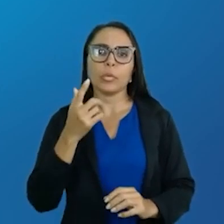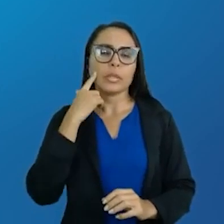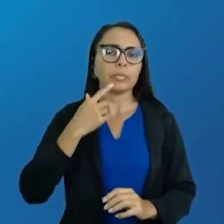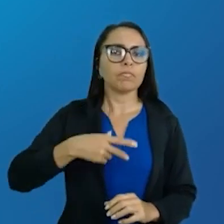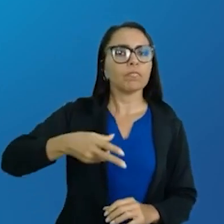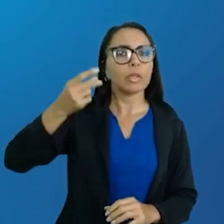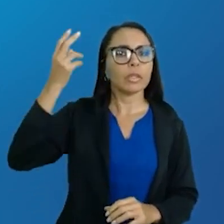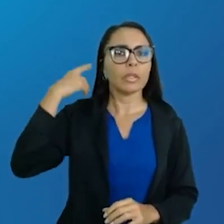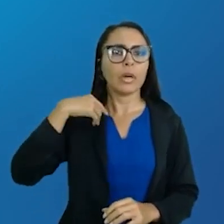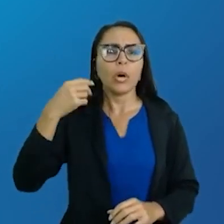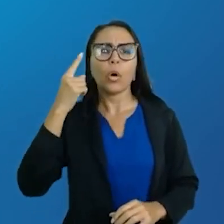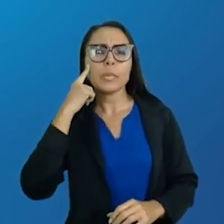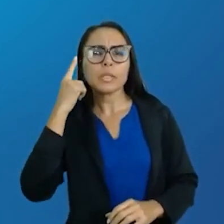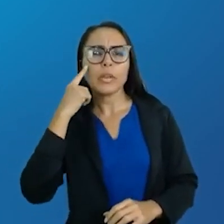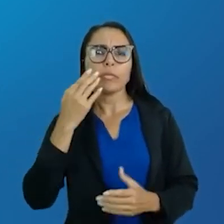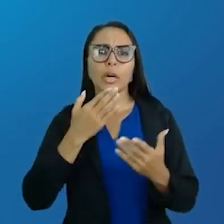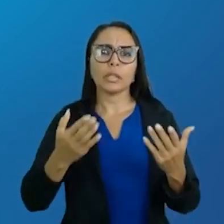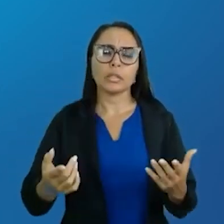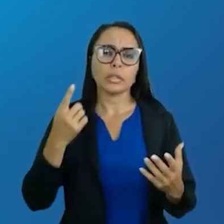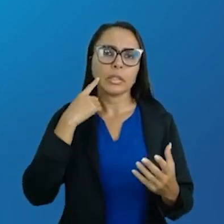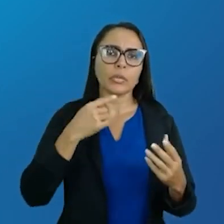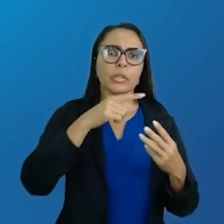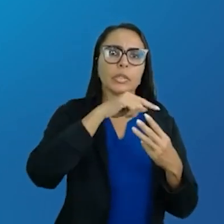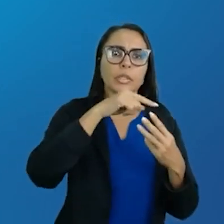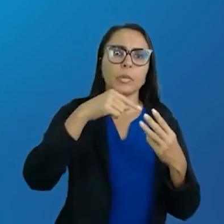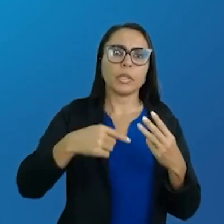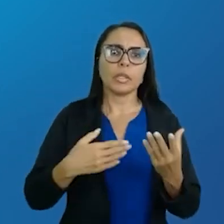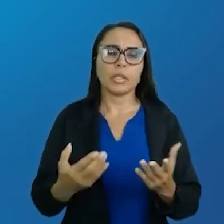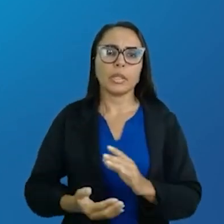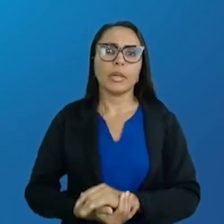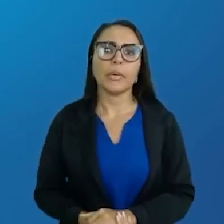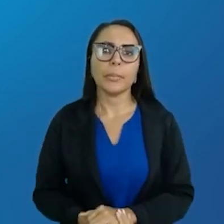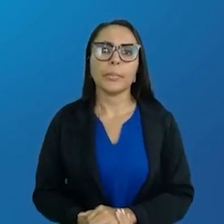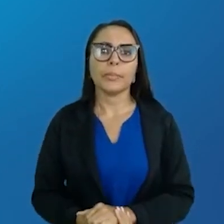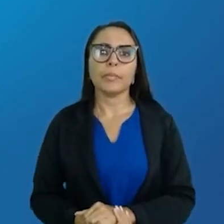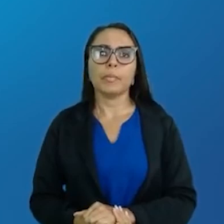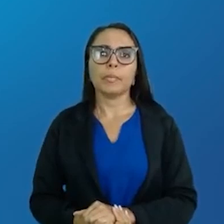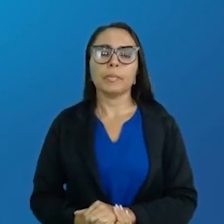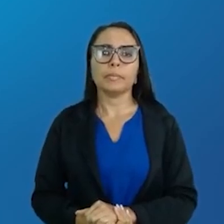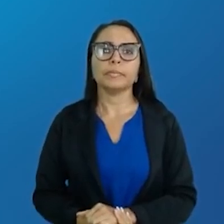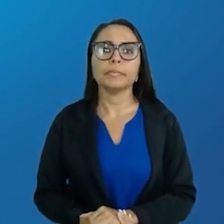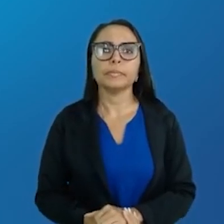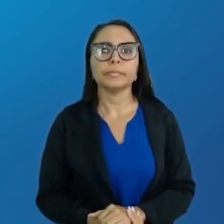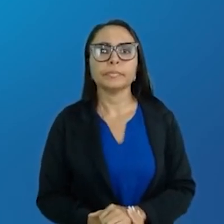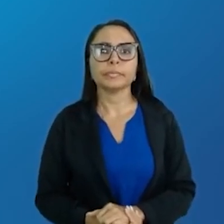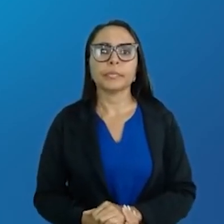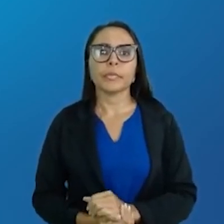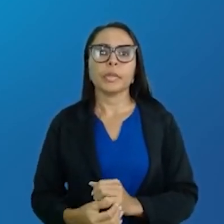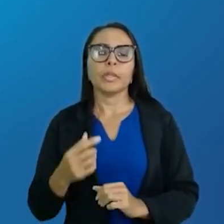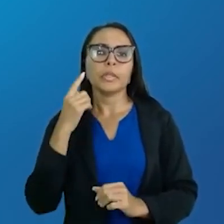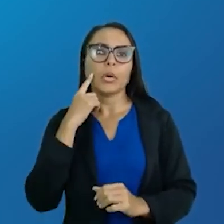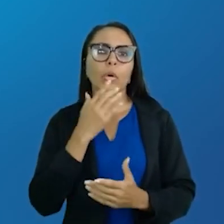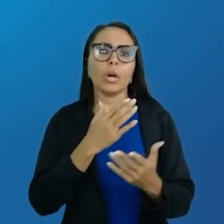pode estar observando aí 3 bonequinhos de Pac-Man. Eu acho que alguém quem já jogou Pac-Man, quem não jogou, pesquisa aí no Google o que é Pac-Man. 3 bonequinhos de